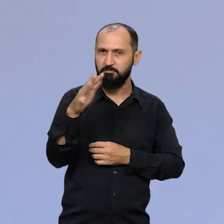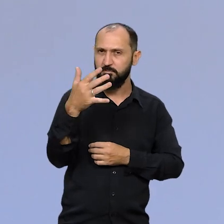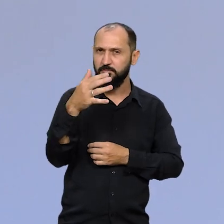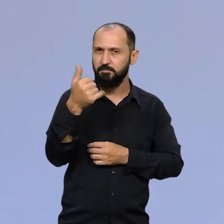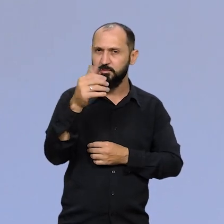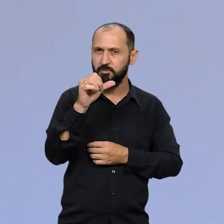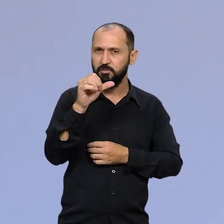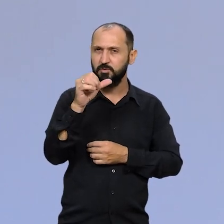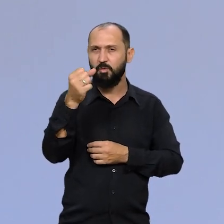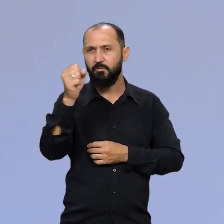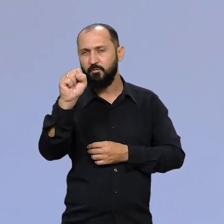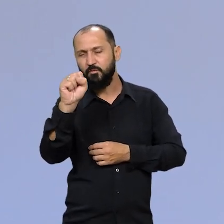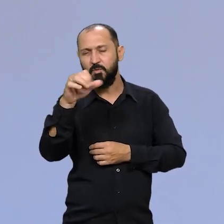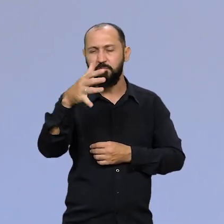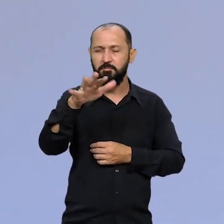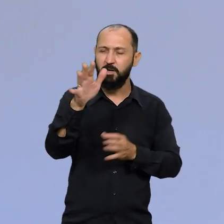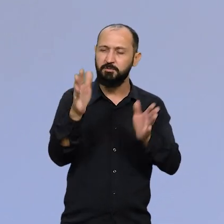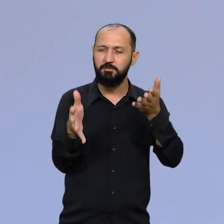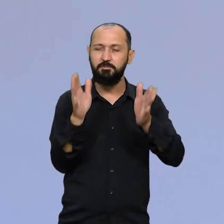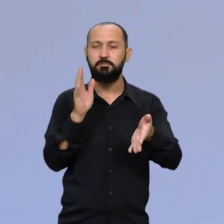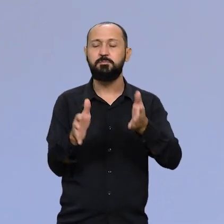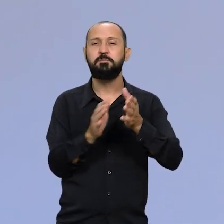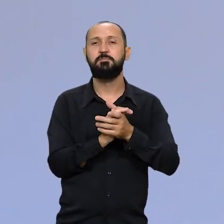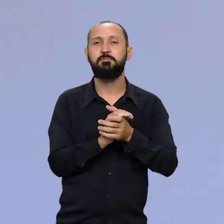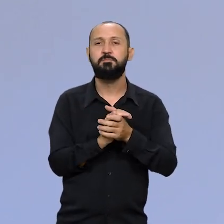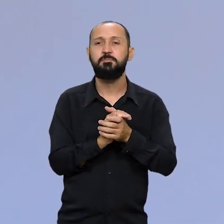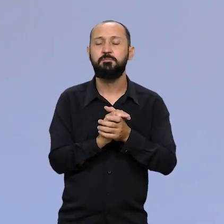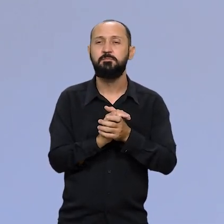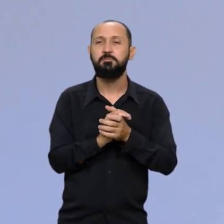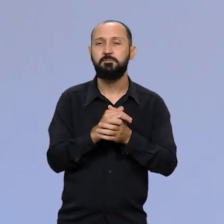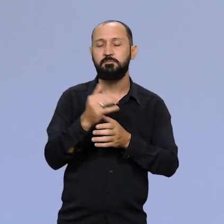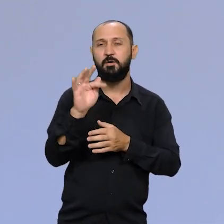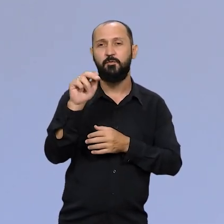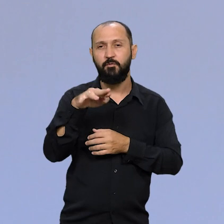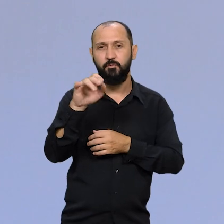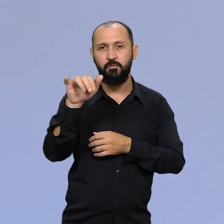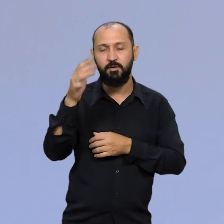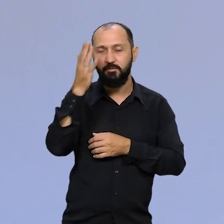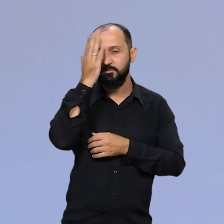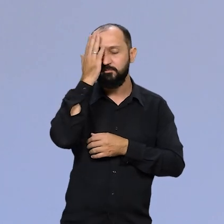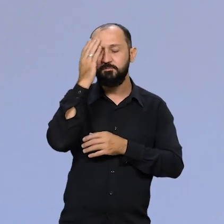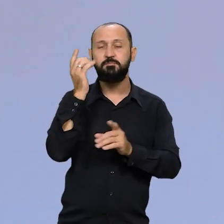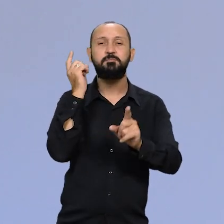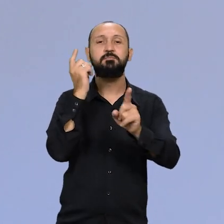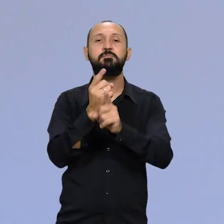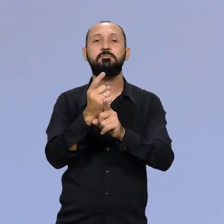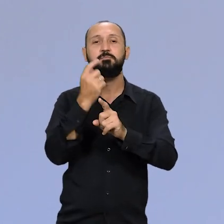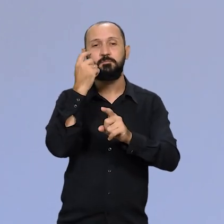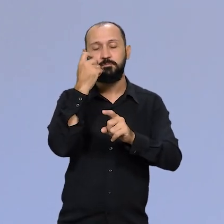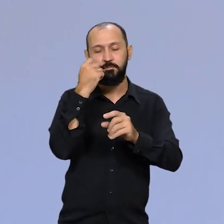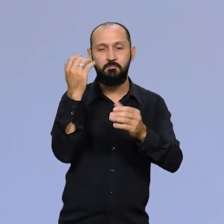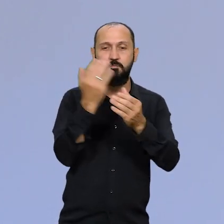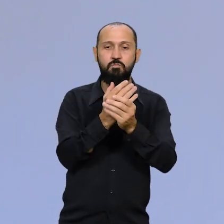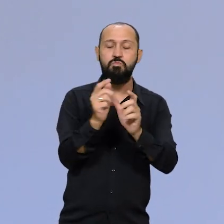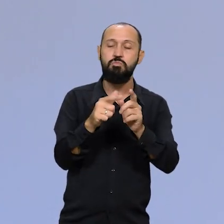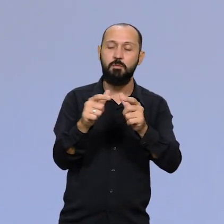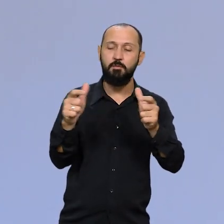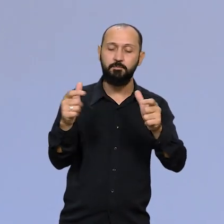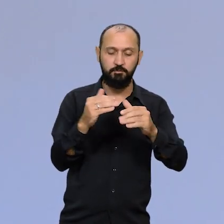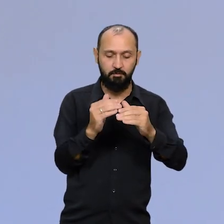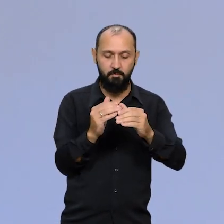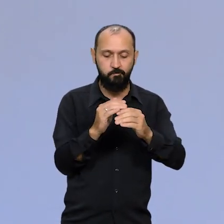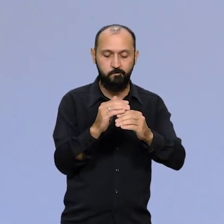hectares, hoje tem pouco mais de 500 mil hectares. Então são quase 200 mil hectares objeto de conflito, que é desse mosaico